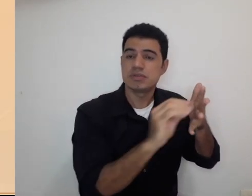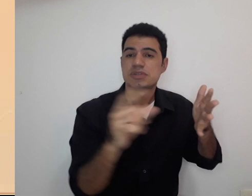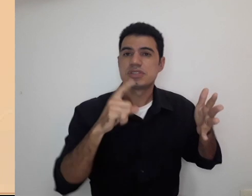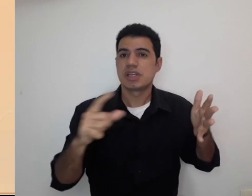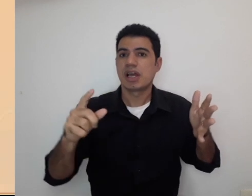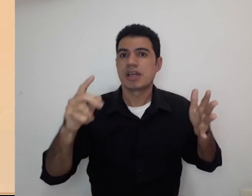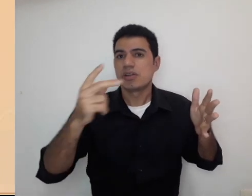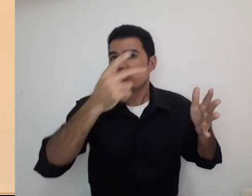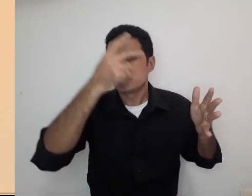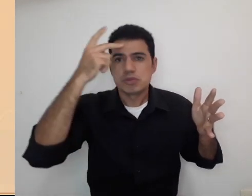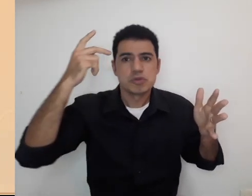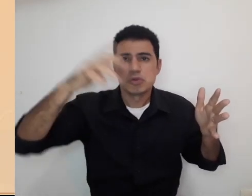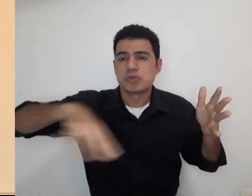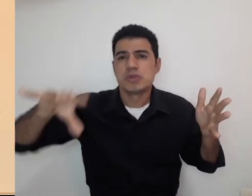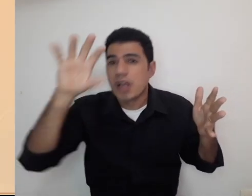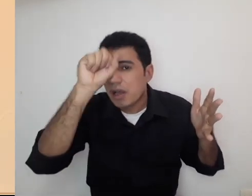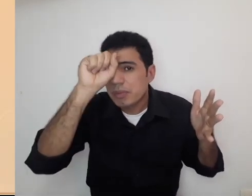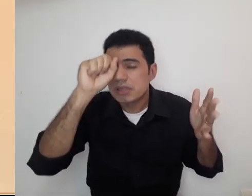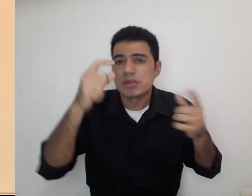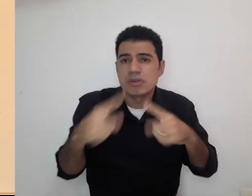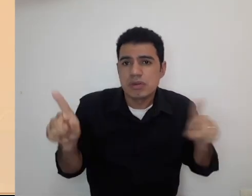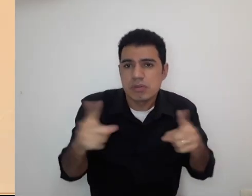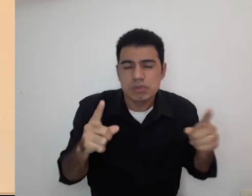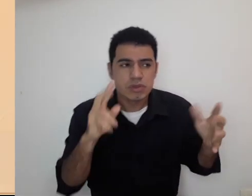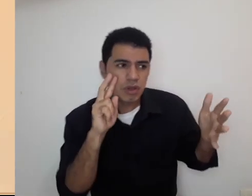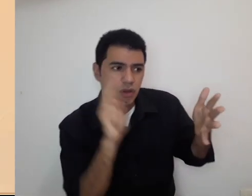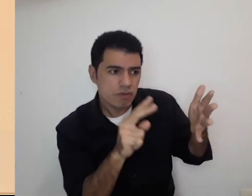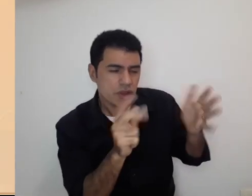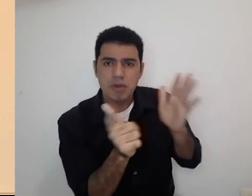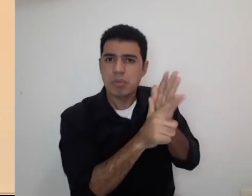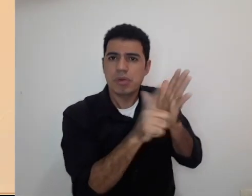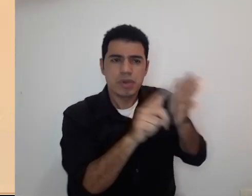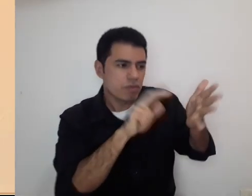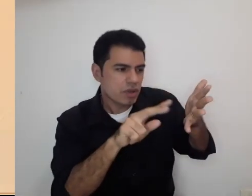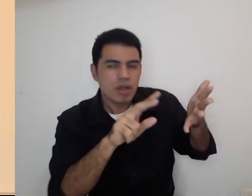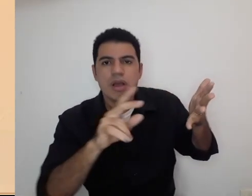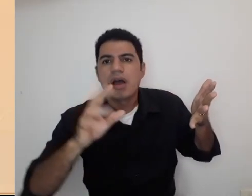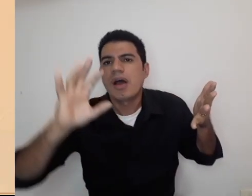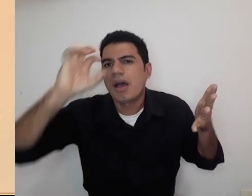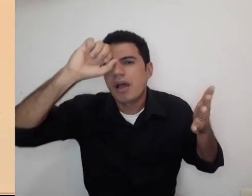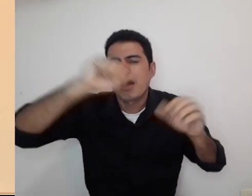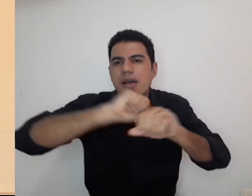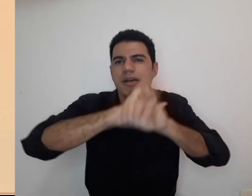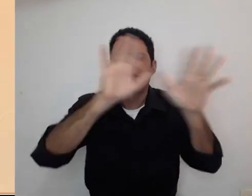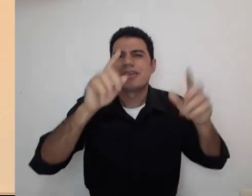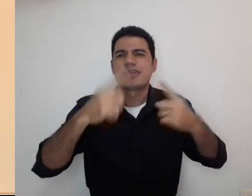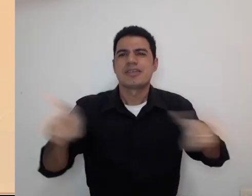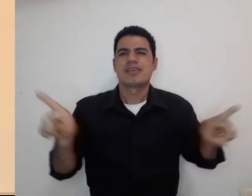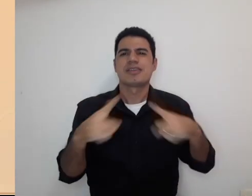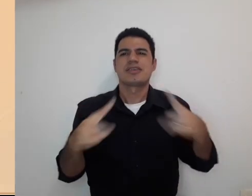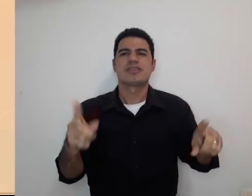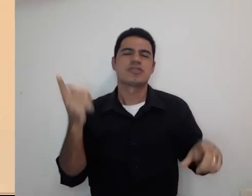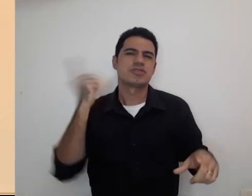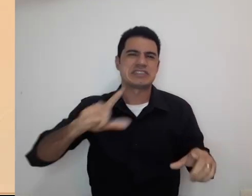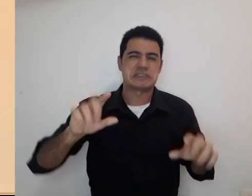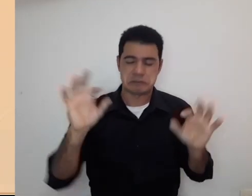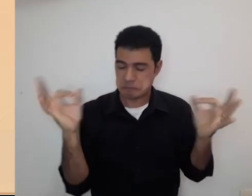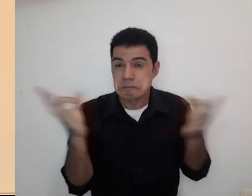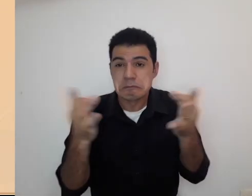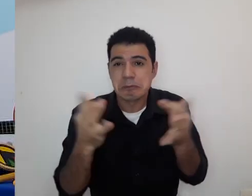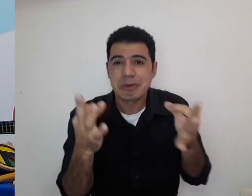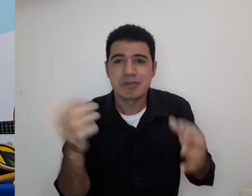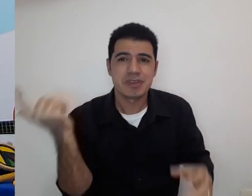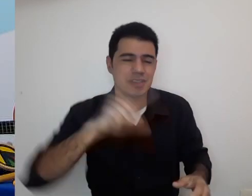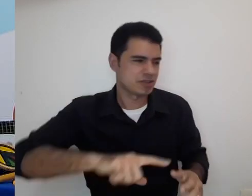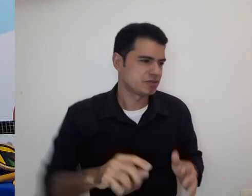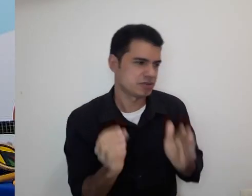para cada grau da escala, facilitando a afinação e a precisão na entoação das notas. Ao lado aí nós vimos